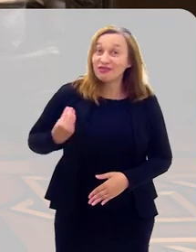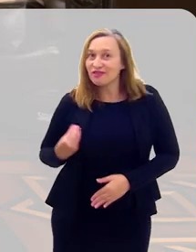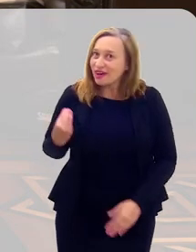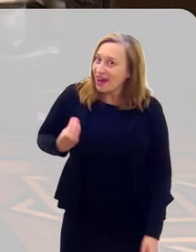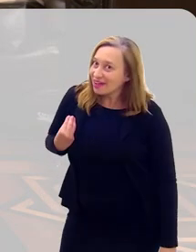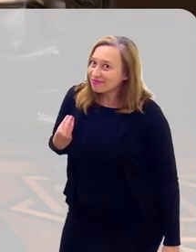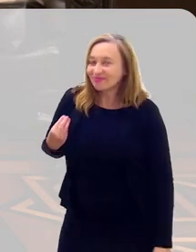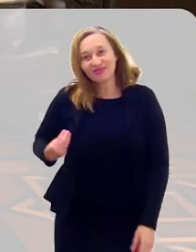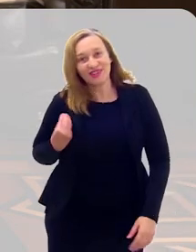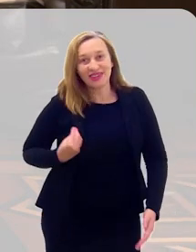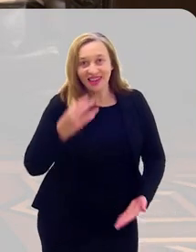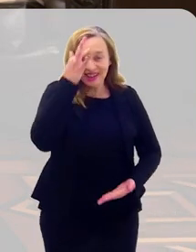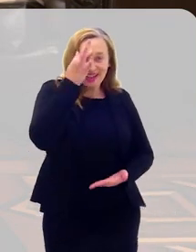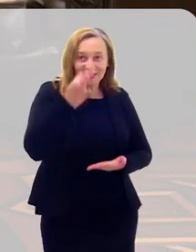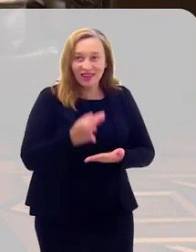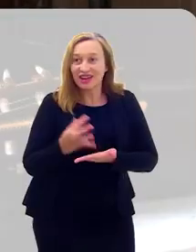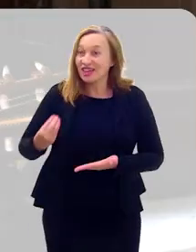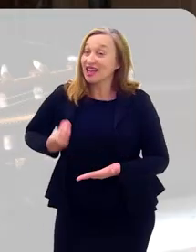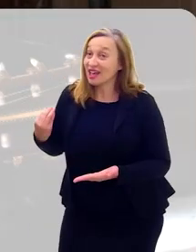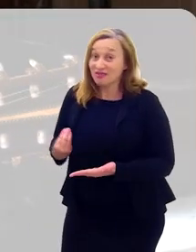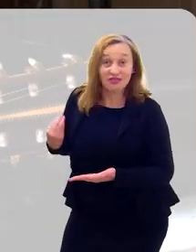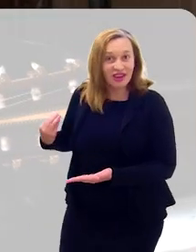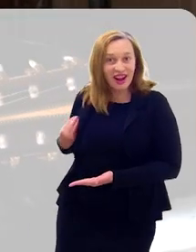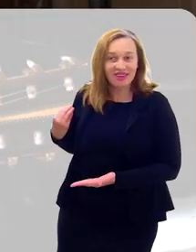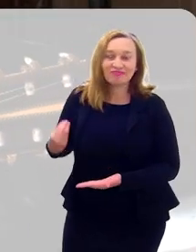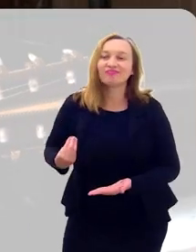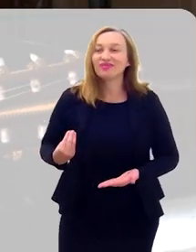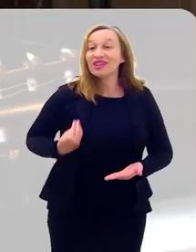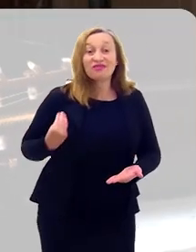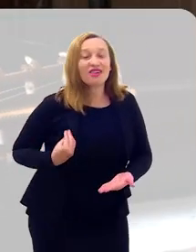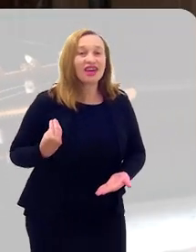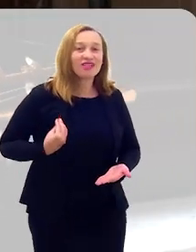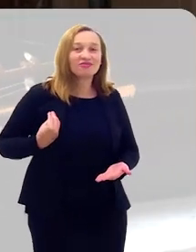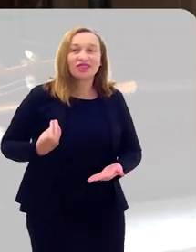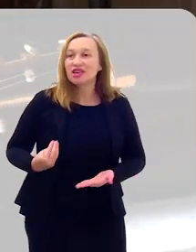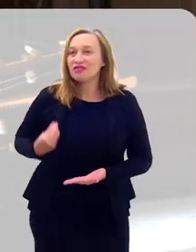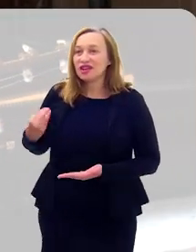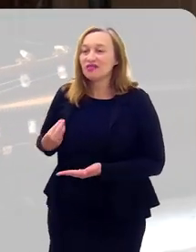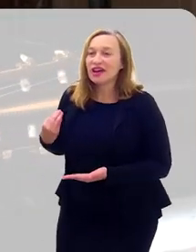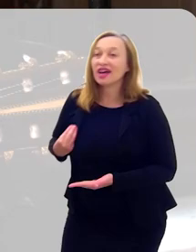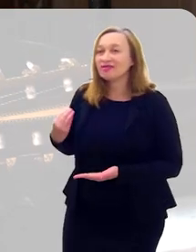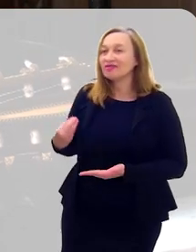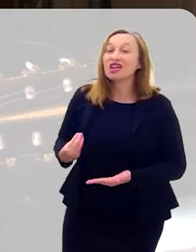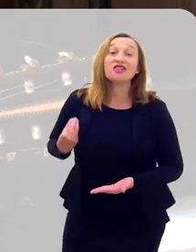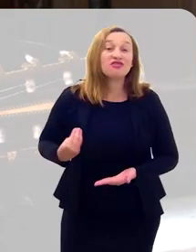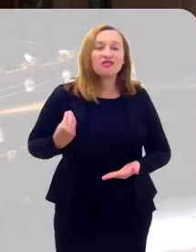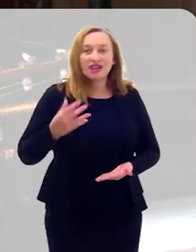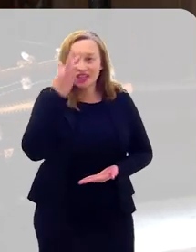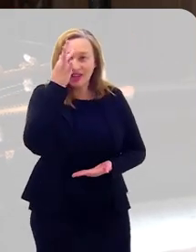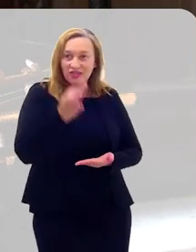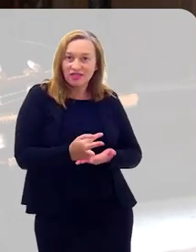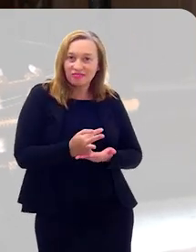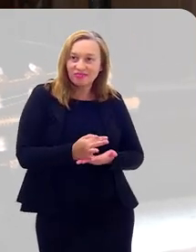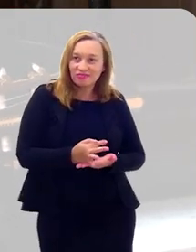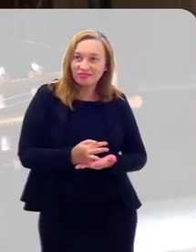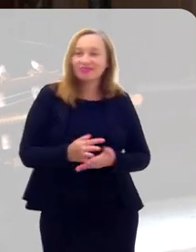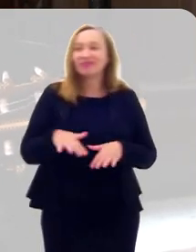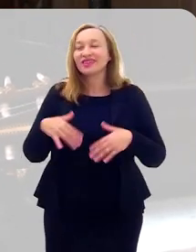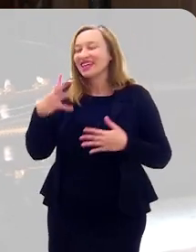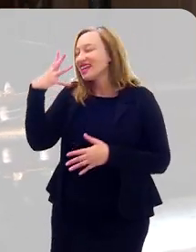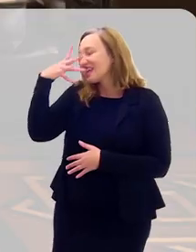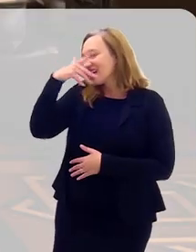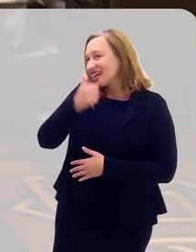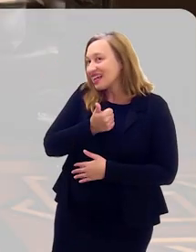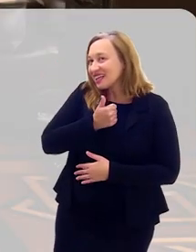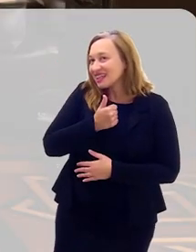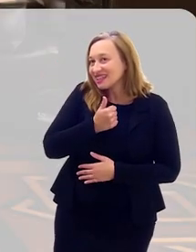e viverá, e viverá da fé. E viverá, e viverá, e viverá, e viverá da fé.